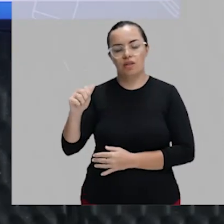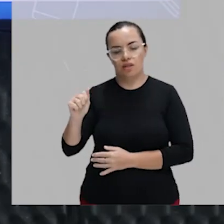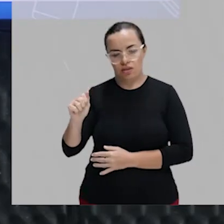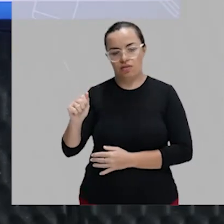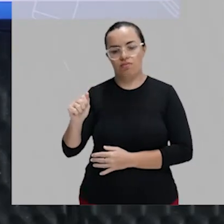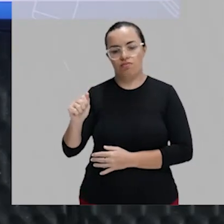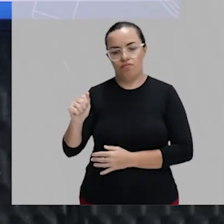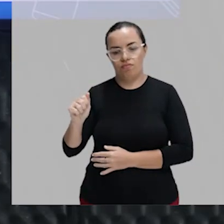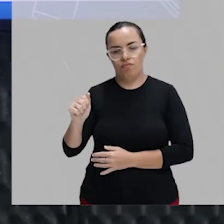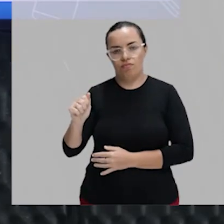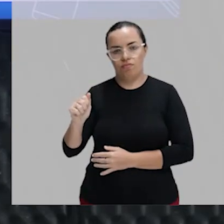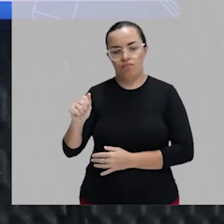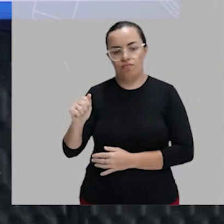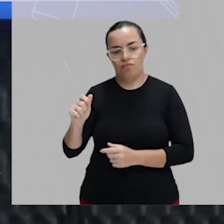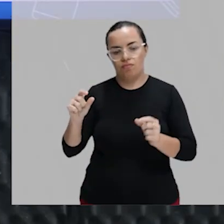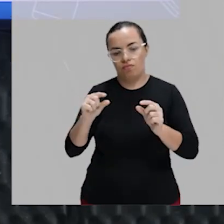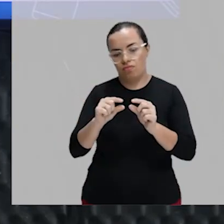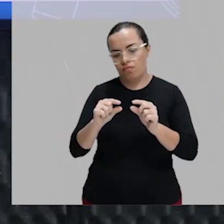a